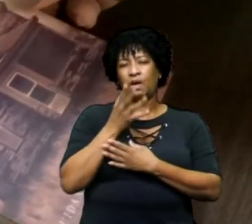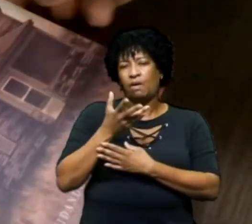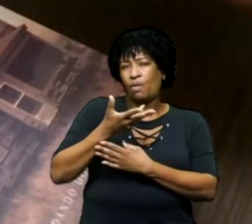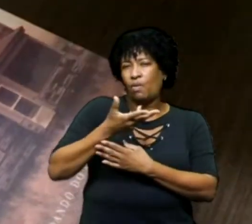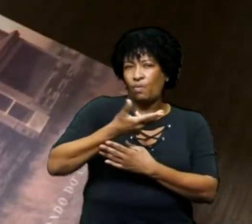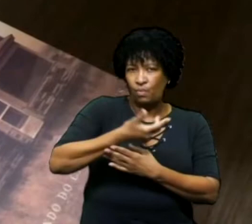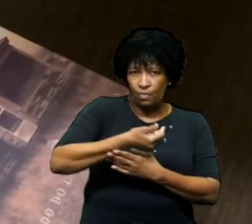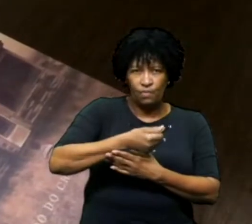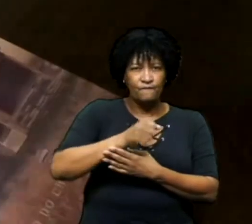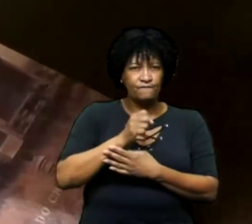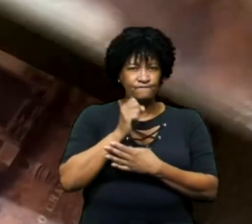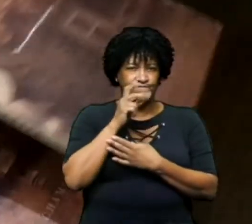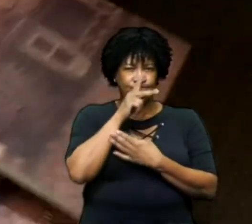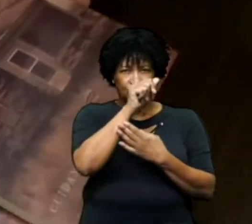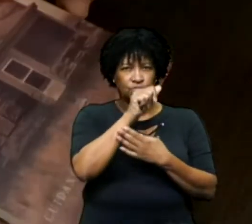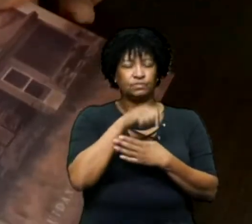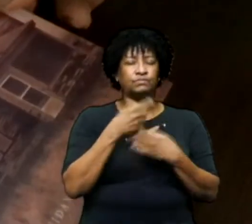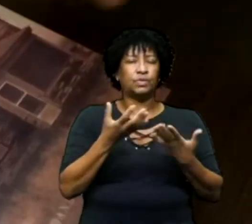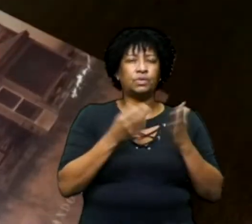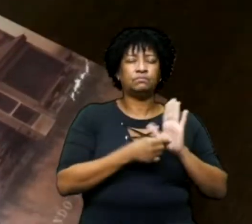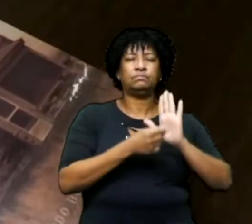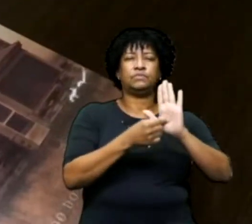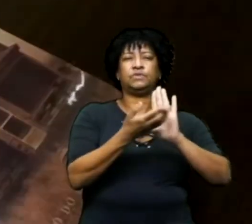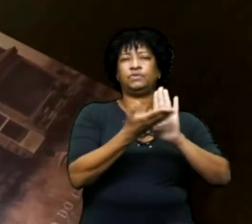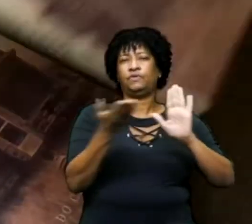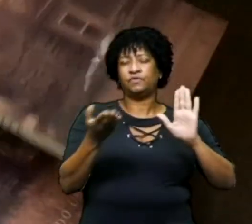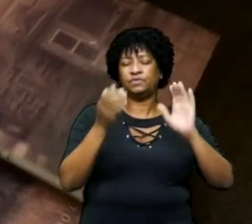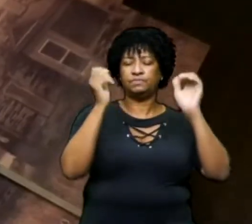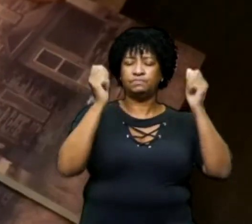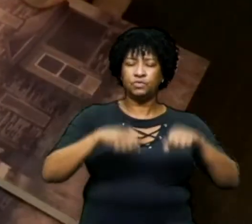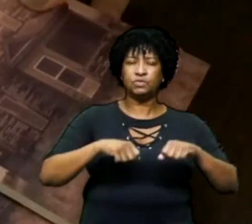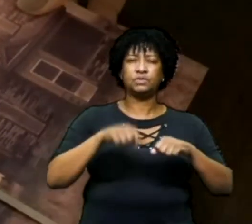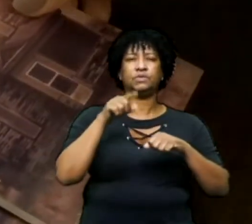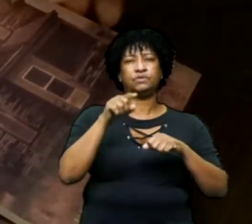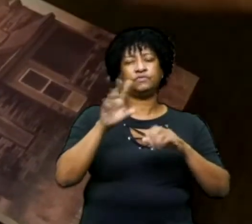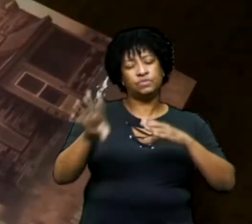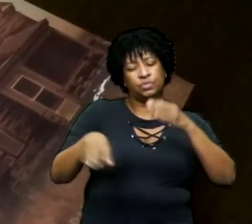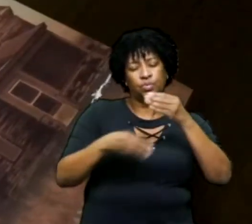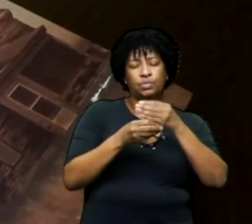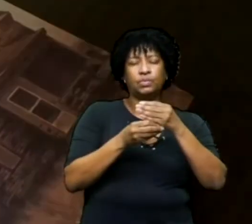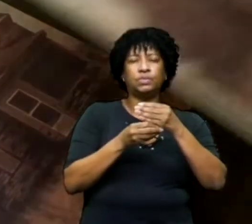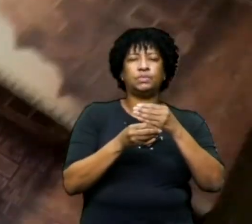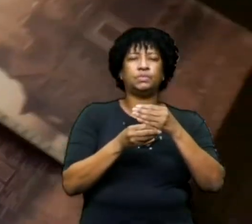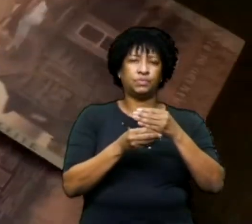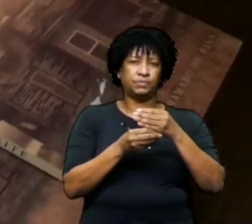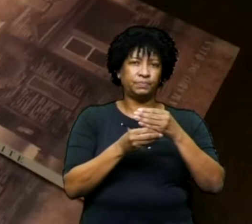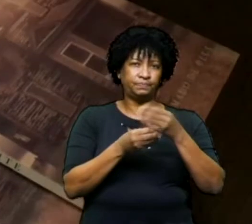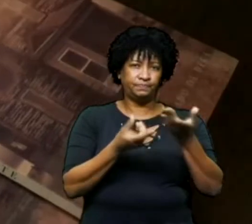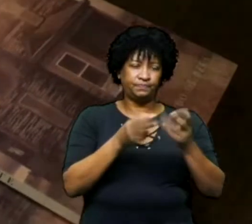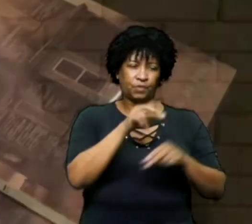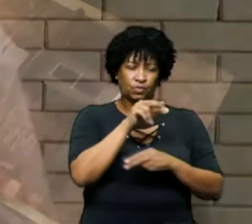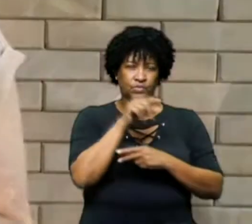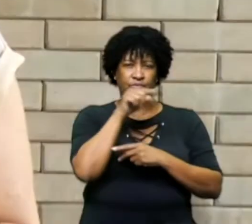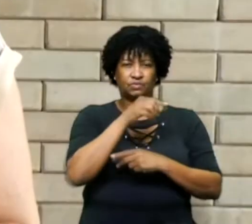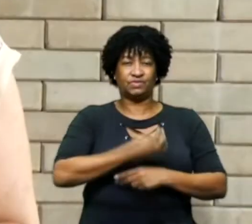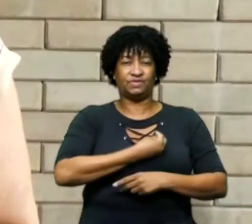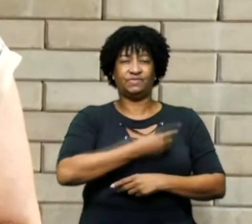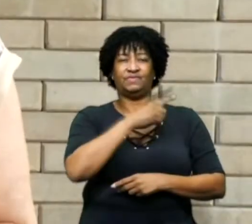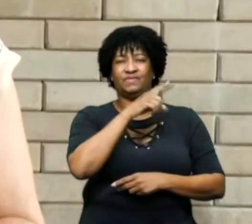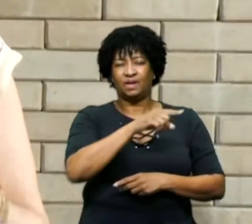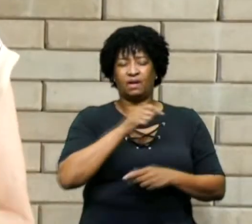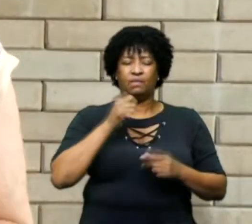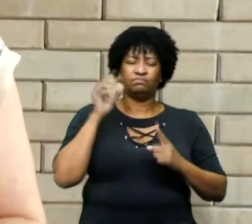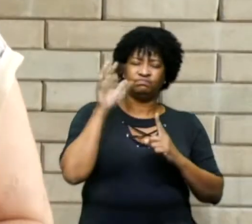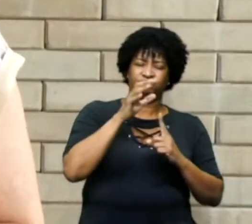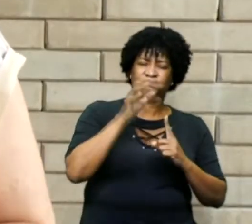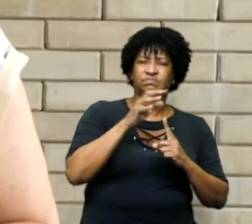o abandonos no silêncio uma forma mais robusta e eu quero apresentar hoje a você a possibilidade de você é com